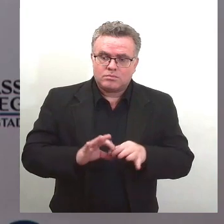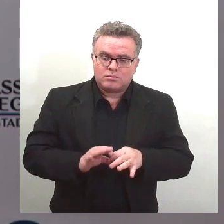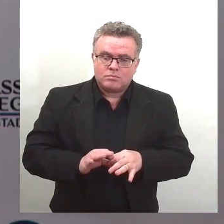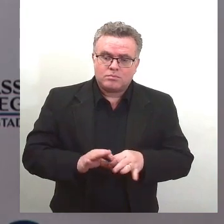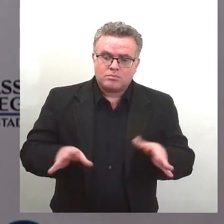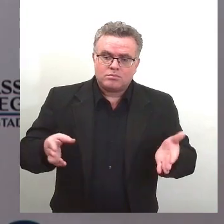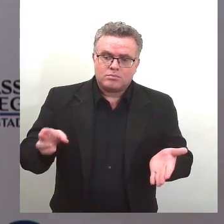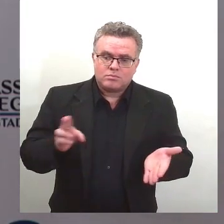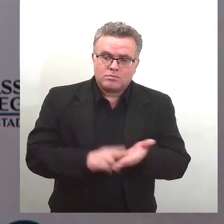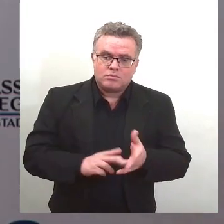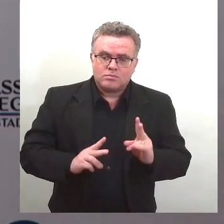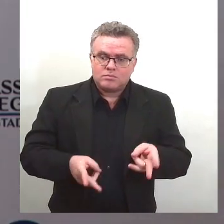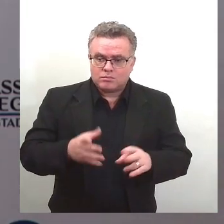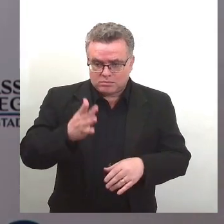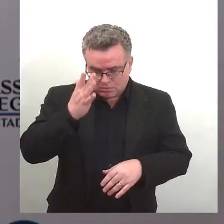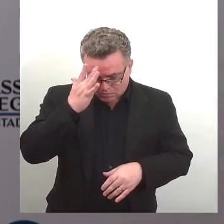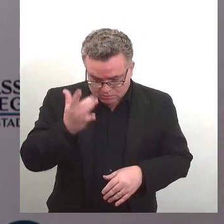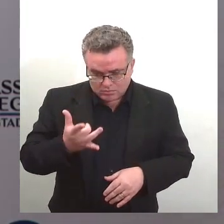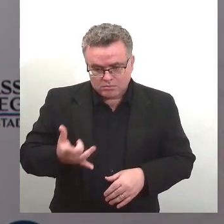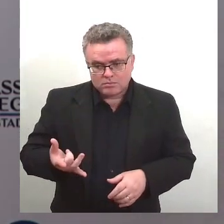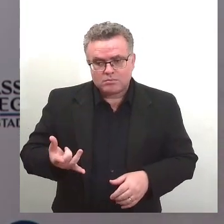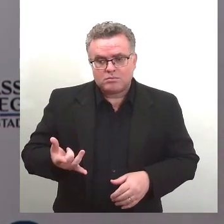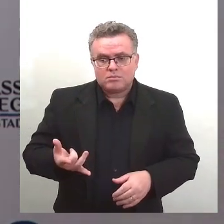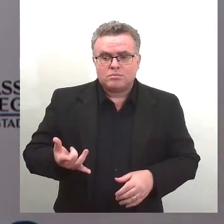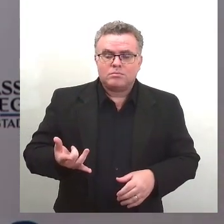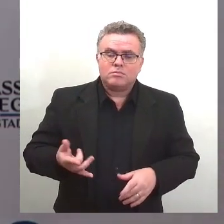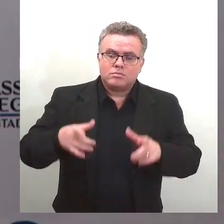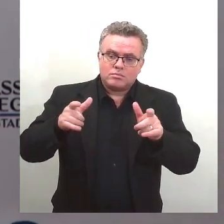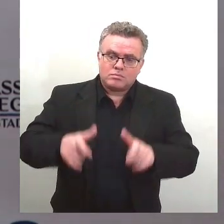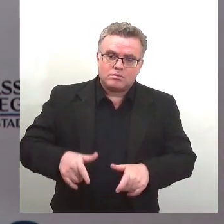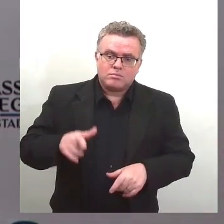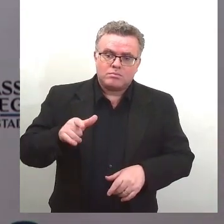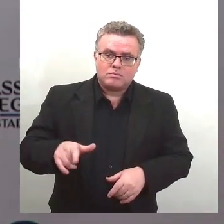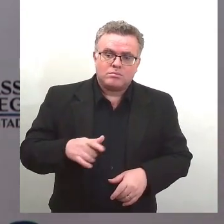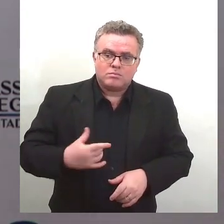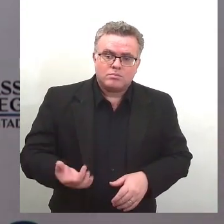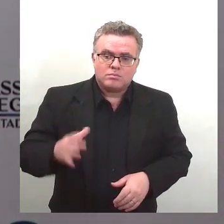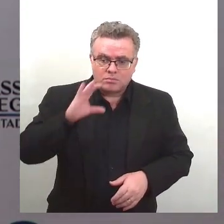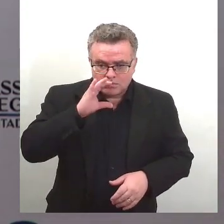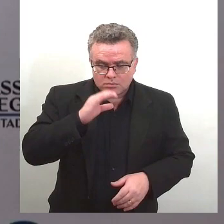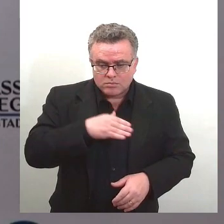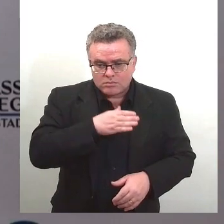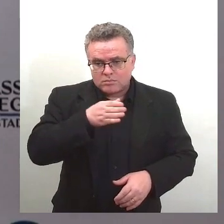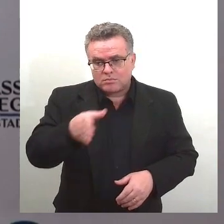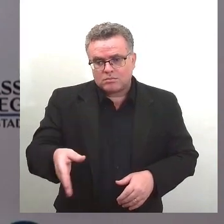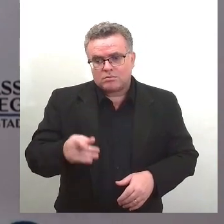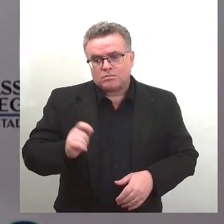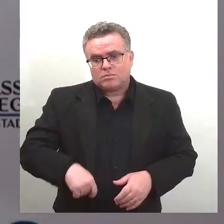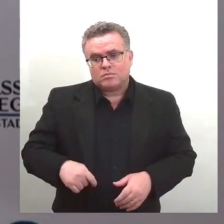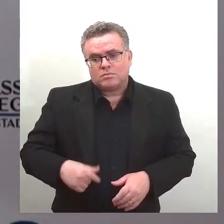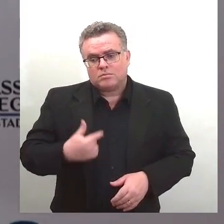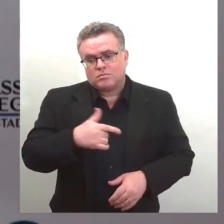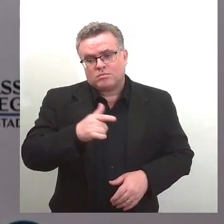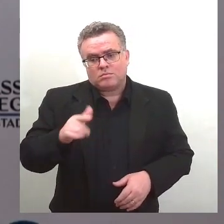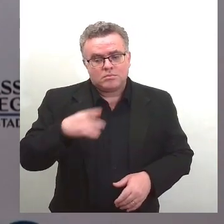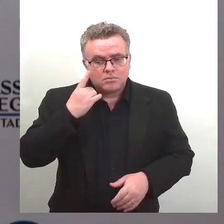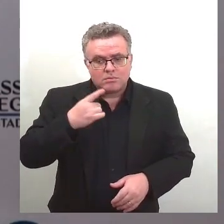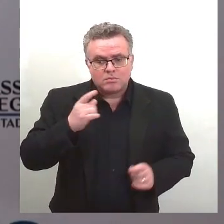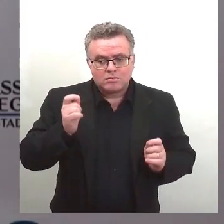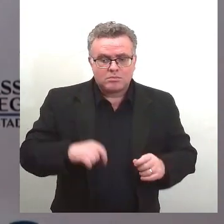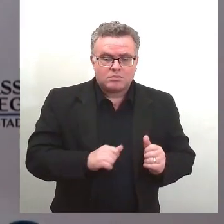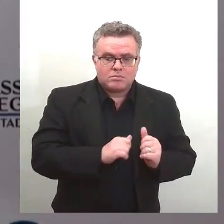amanhã no povoado Quissamã, em Nossa Senhora do Socorro, junto com outros parlamentares, de ouvir